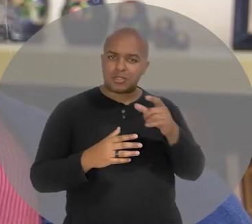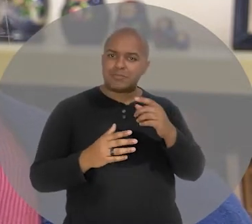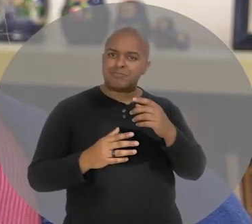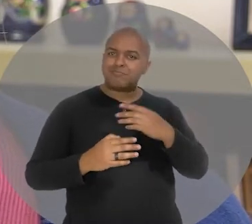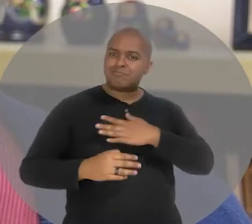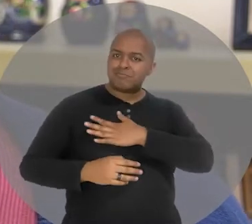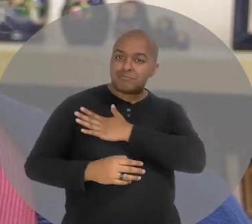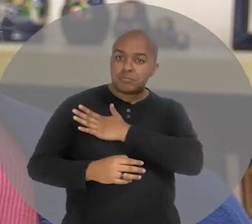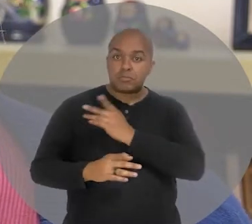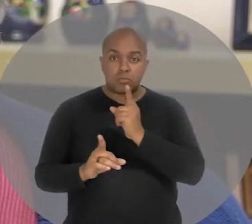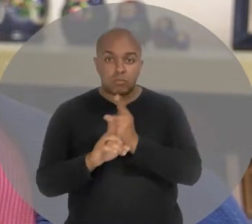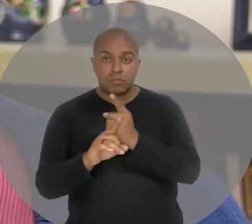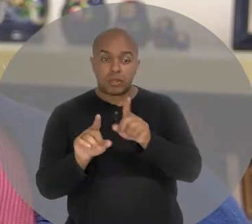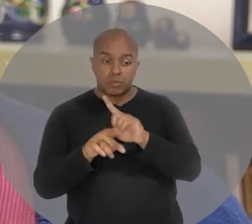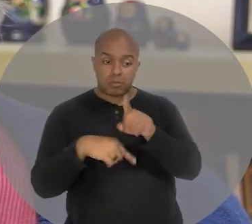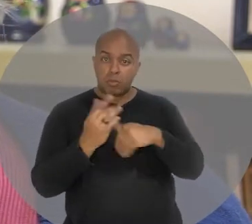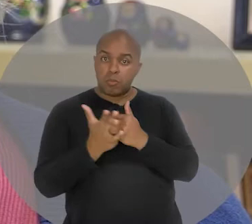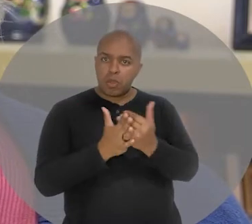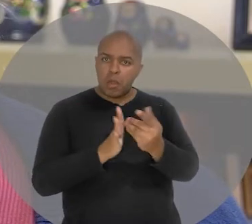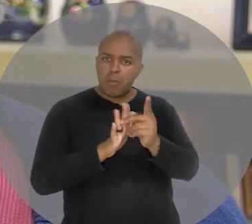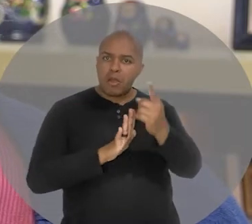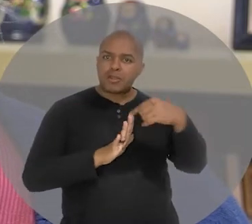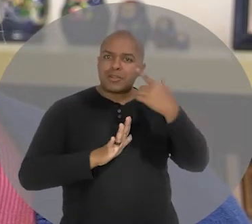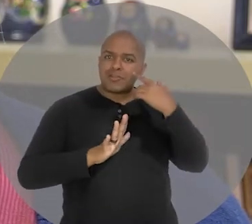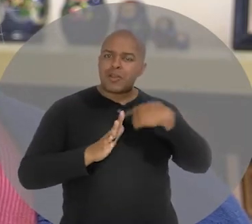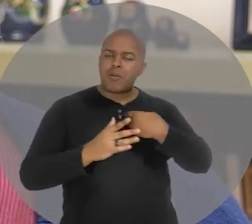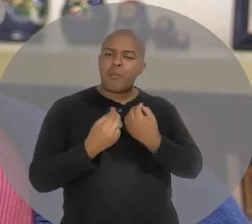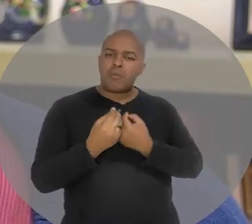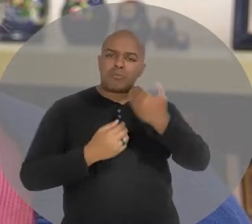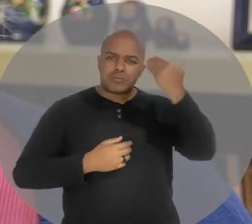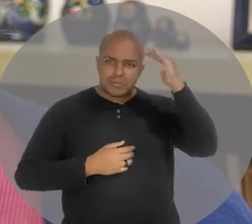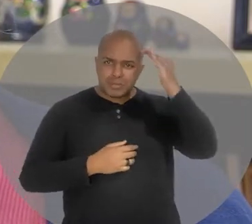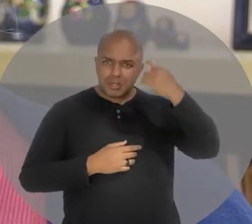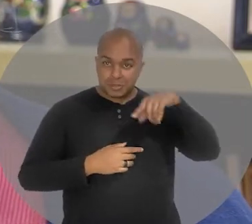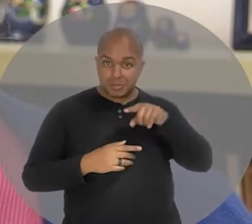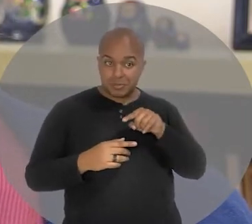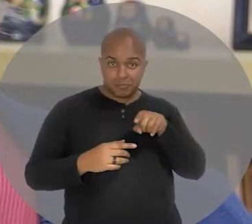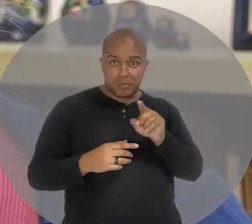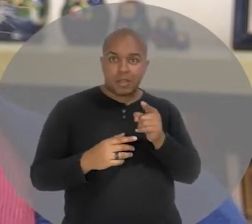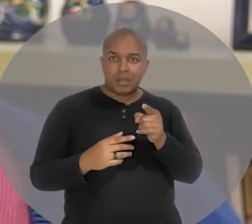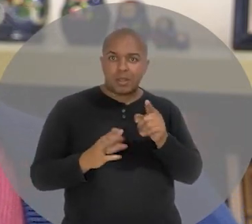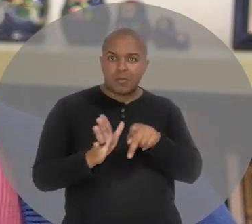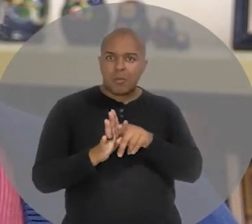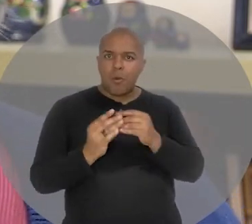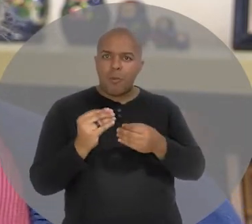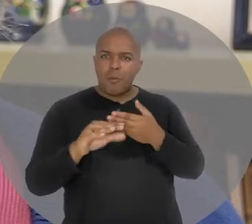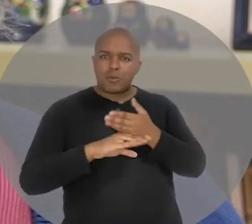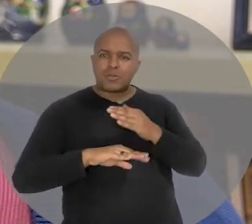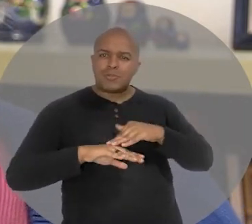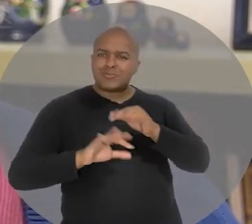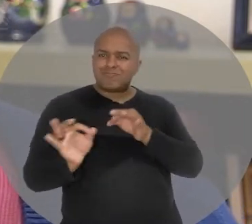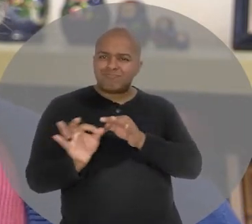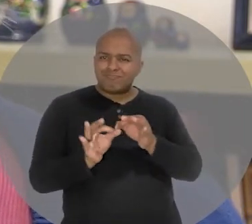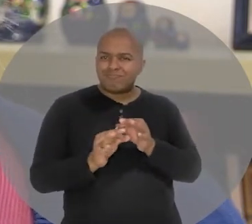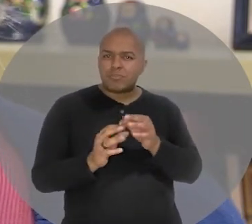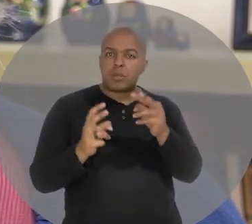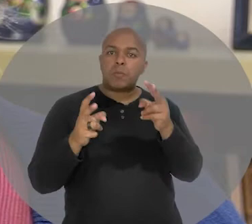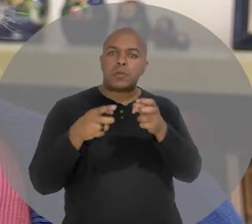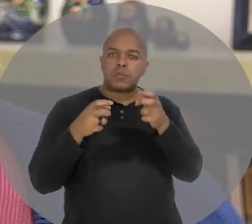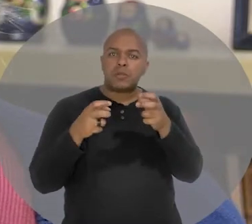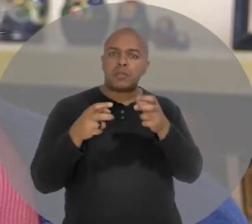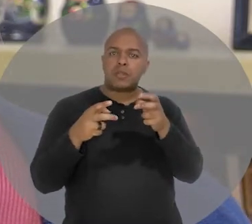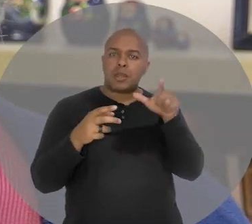preconceito, e a partir do momento que a gente toma essa consciência, a gente vai estar mais preparado para perceber